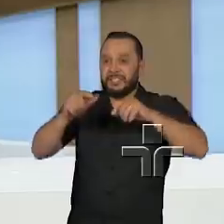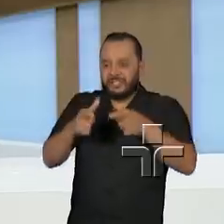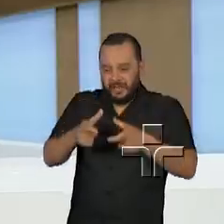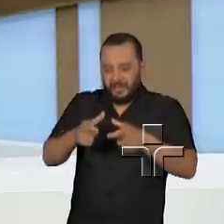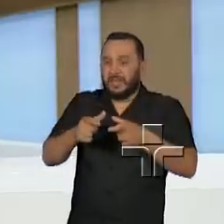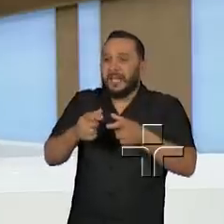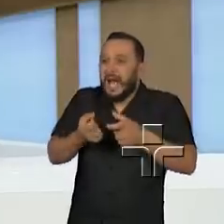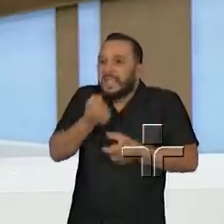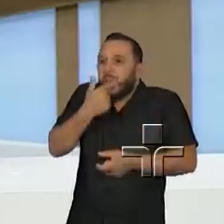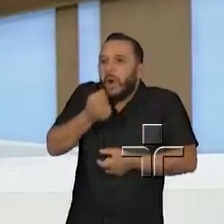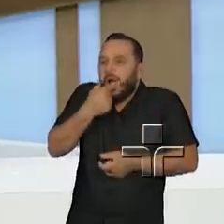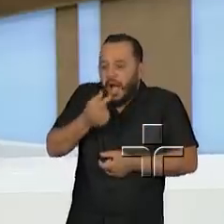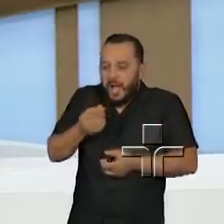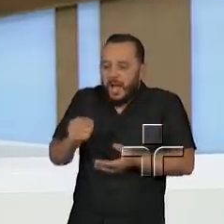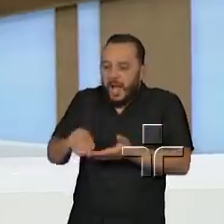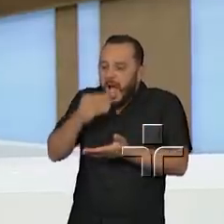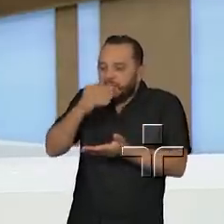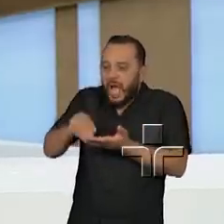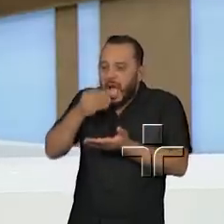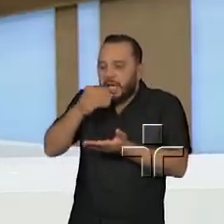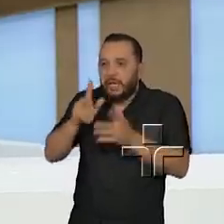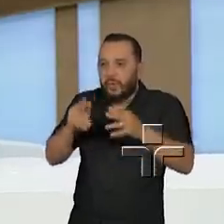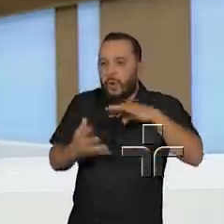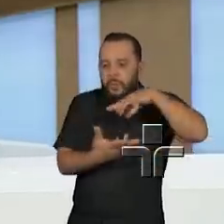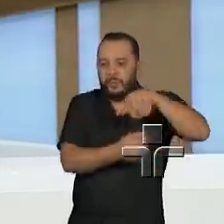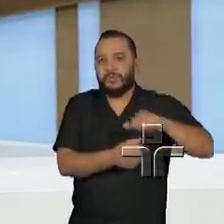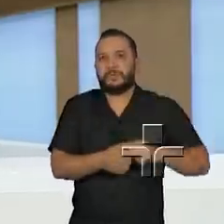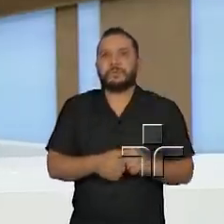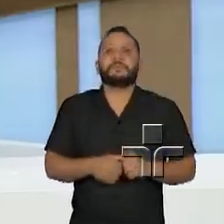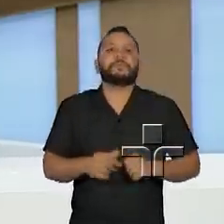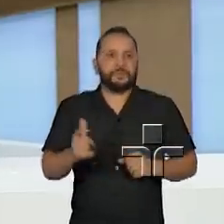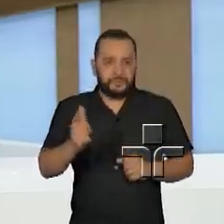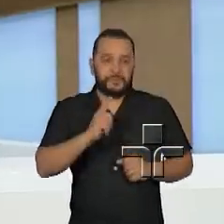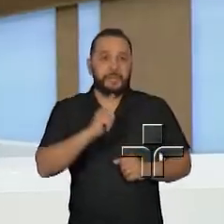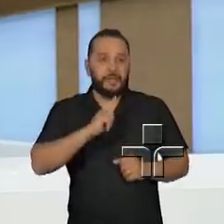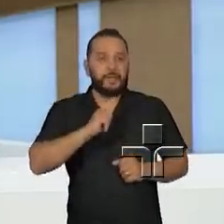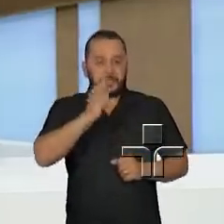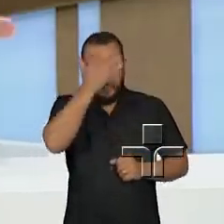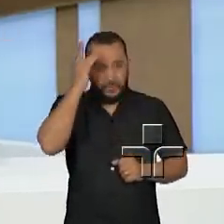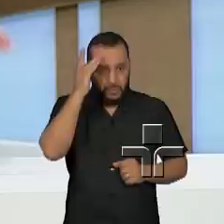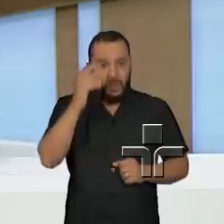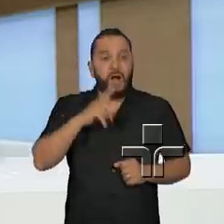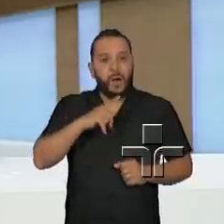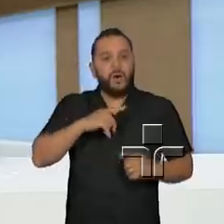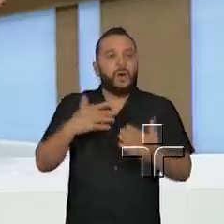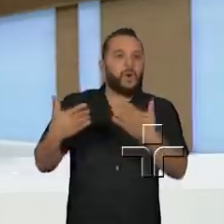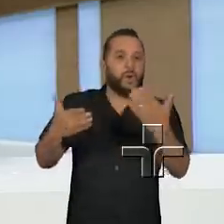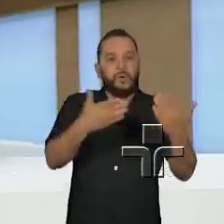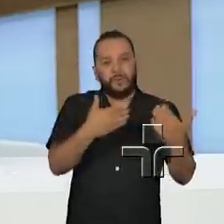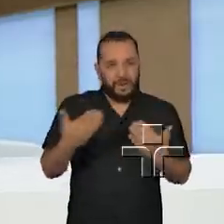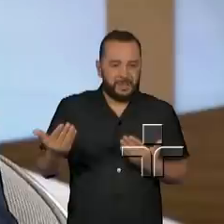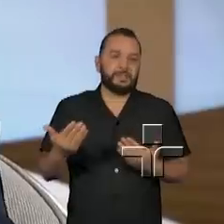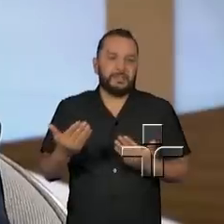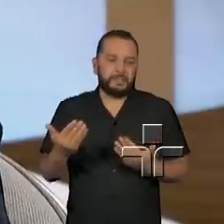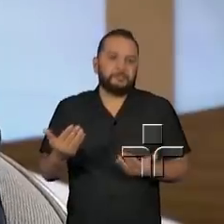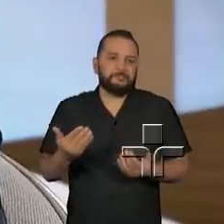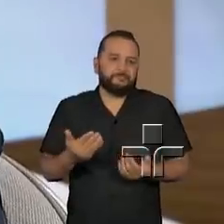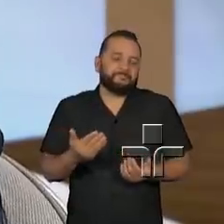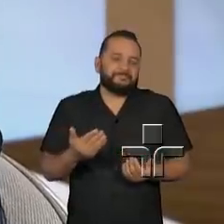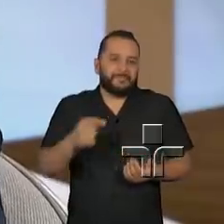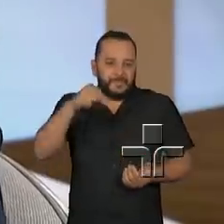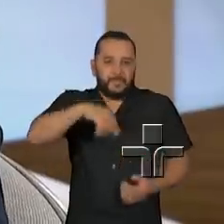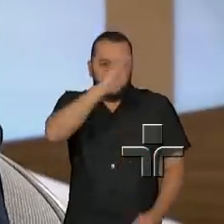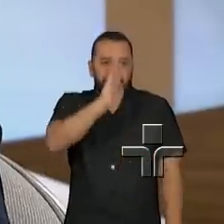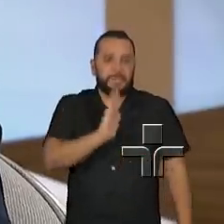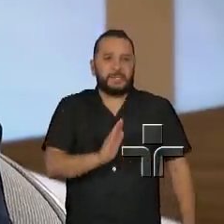Convexa. O pessoal do ET Bilu, inclusive, o mesmo Desculpa. pessoal. O pessoal da Terra Convexa aqui no Brasil, que é o mesmo, pessoal do ET Bilu. Exatamente. No